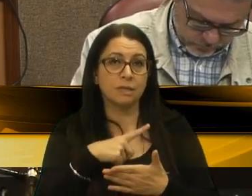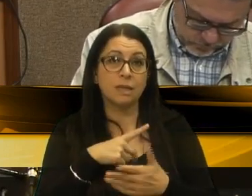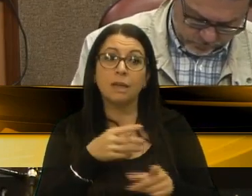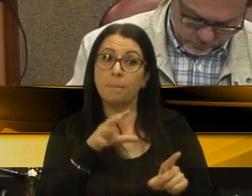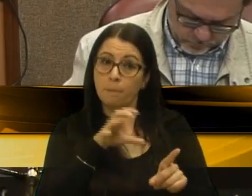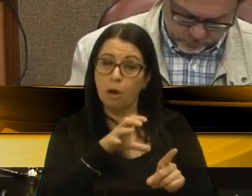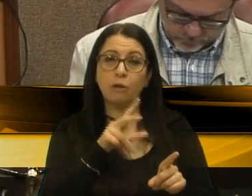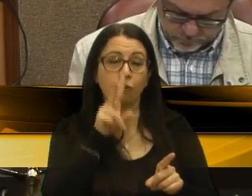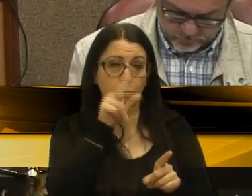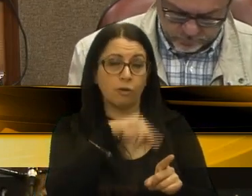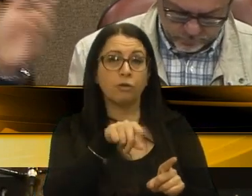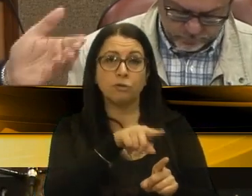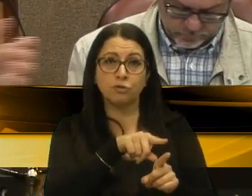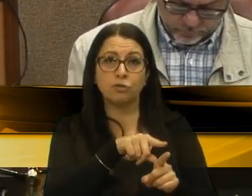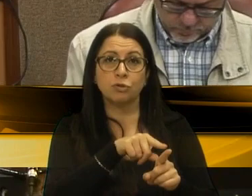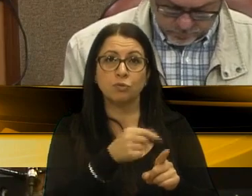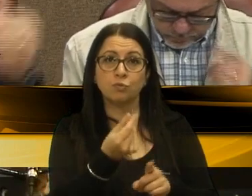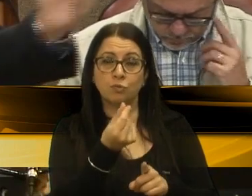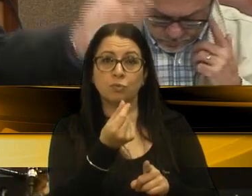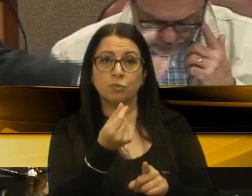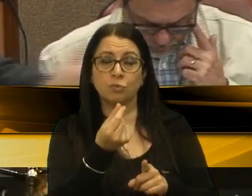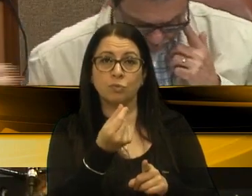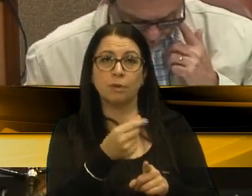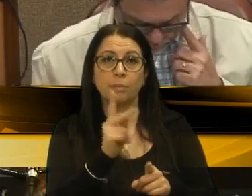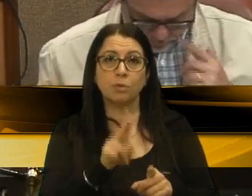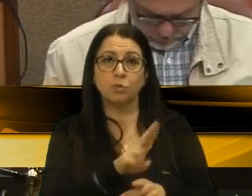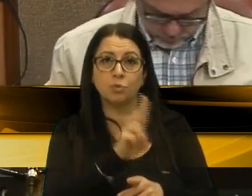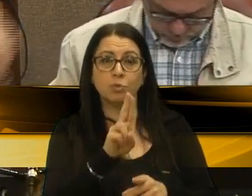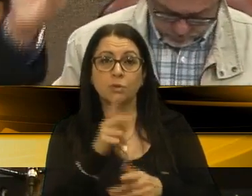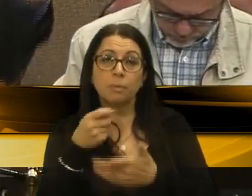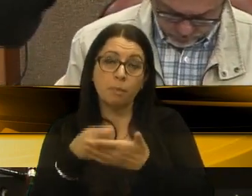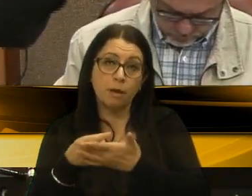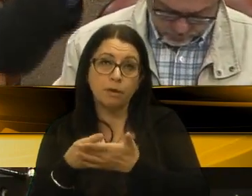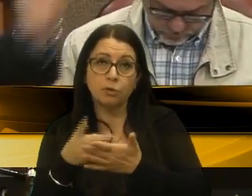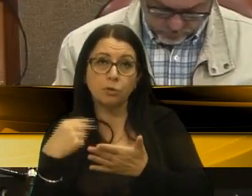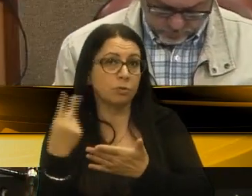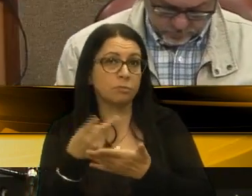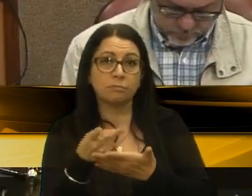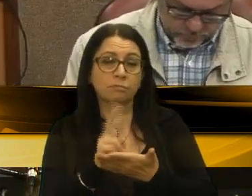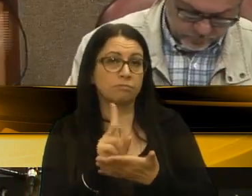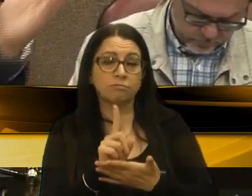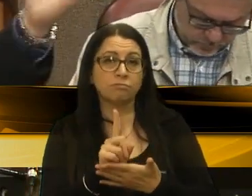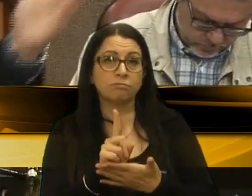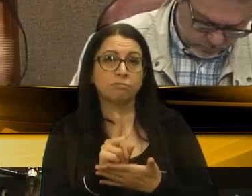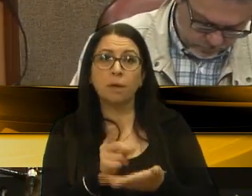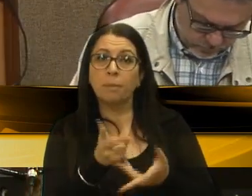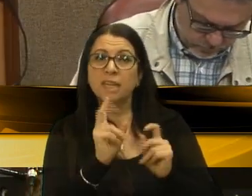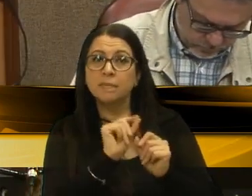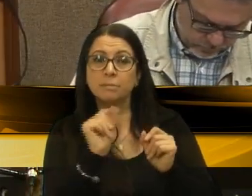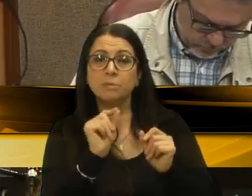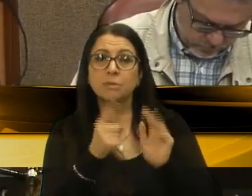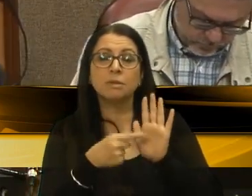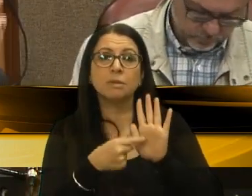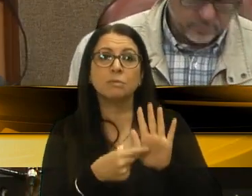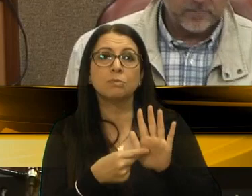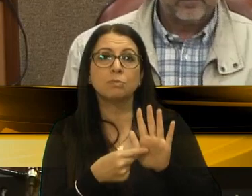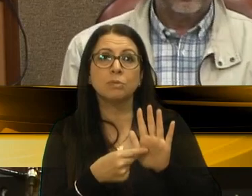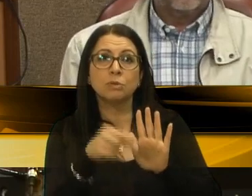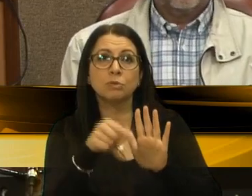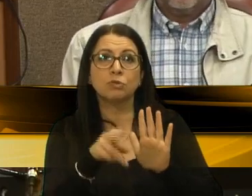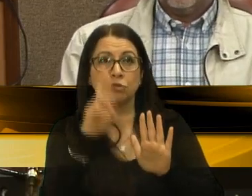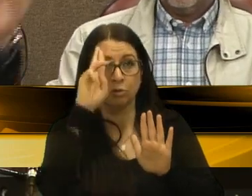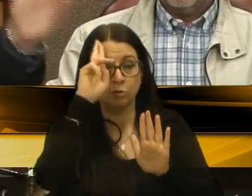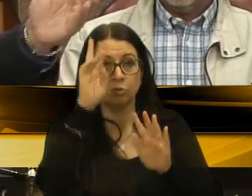impactam fortemente, né, no custo da tarifa, os usuários é que pagam, e nós não percebemos na apresentação do